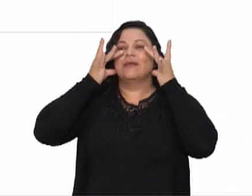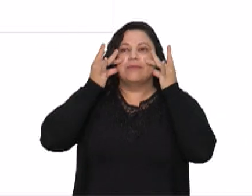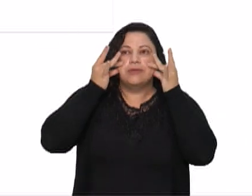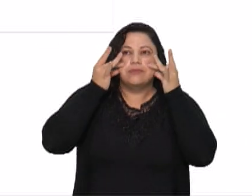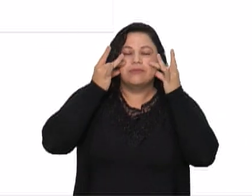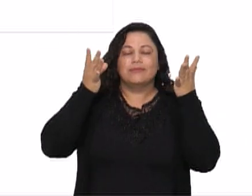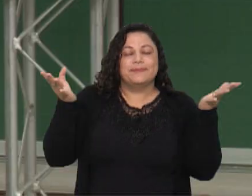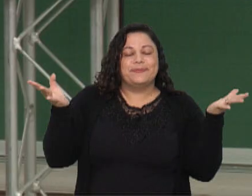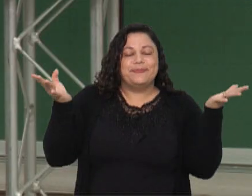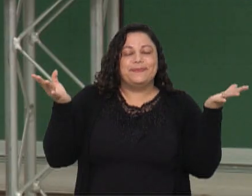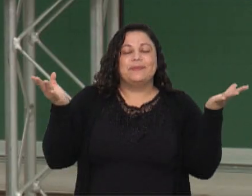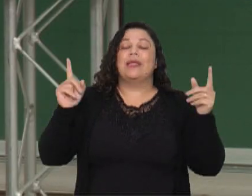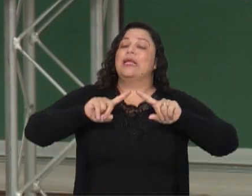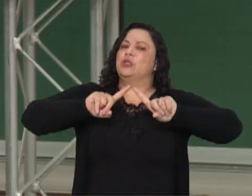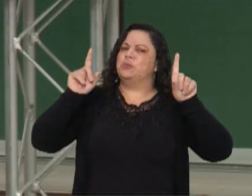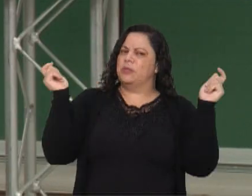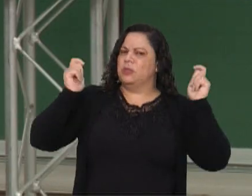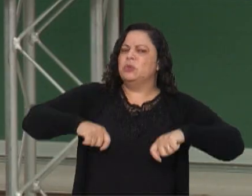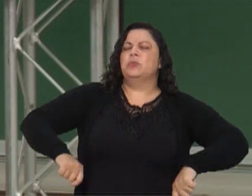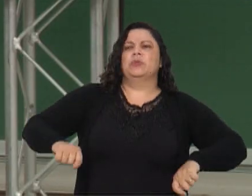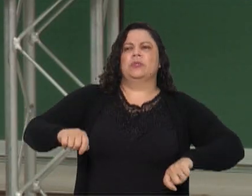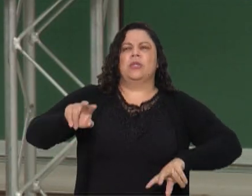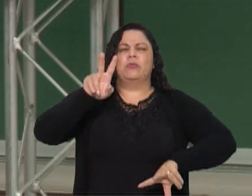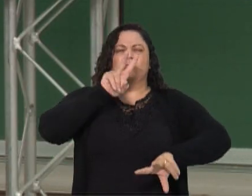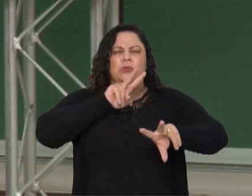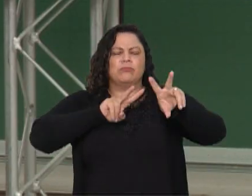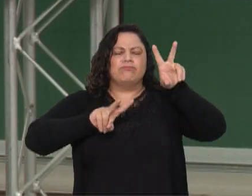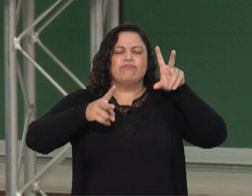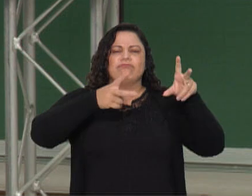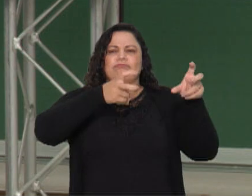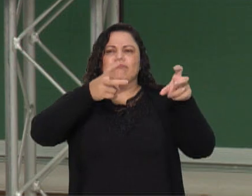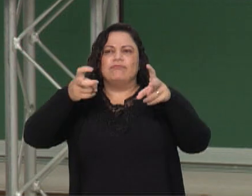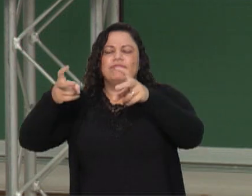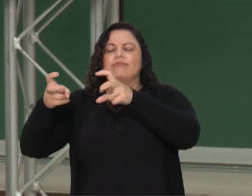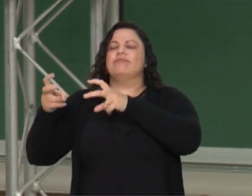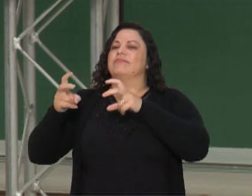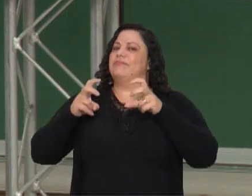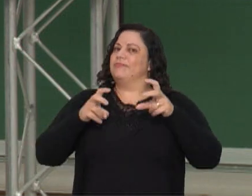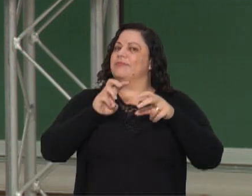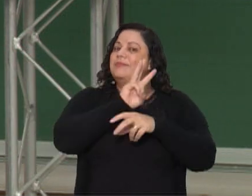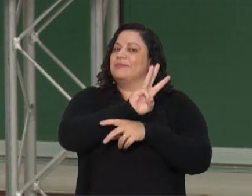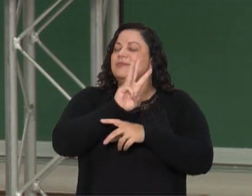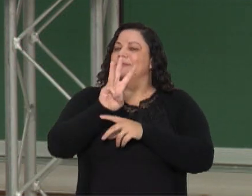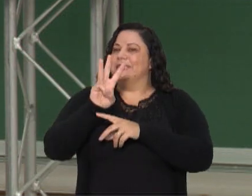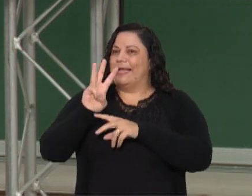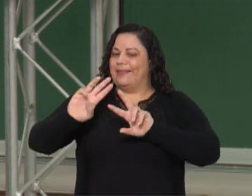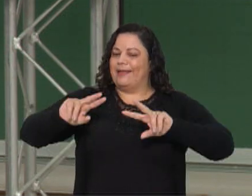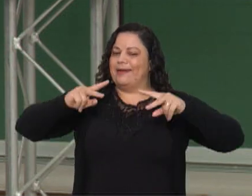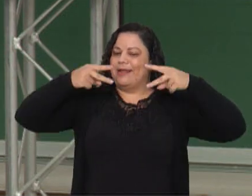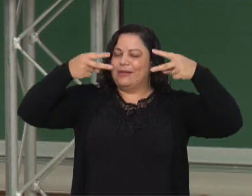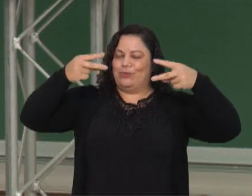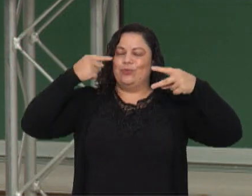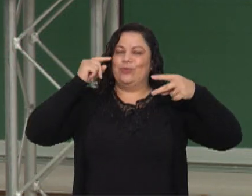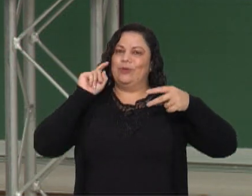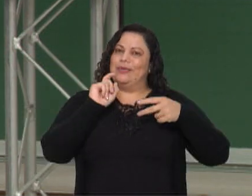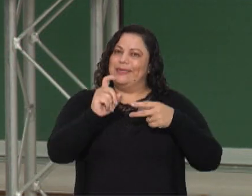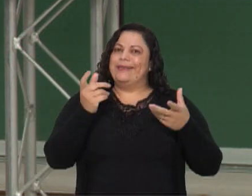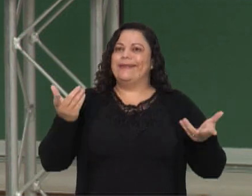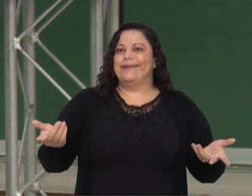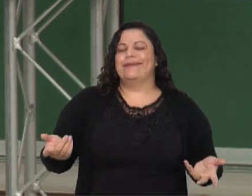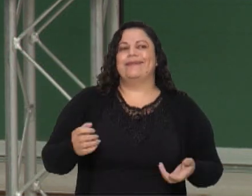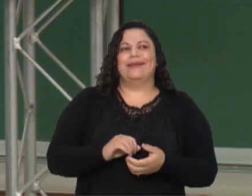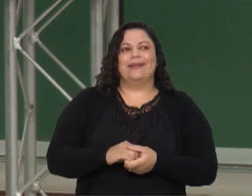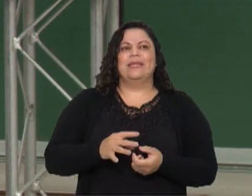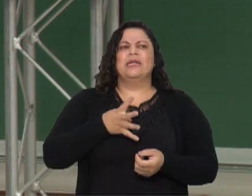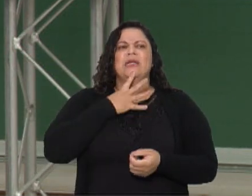né? Mas a gente pode ver, se tiver um acesso à internet, pode ver aqui o MASP pela internet e conhecer